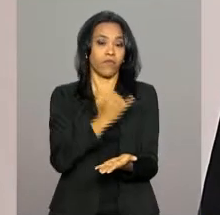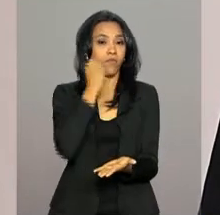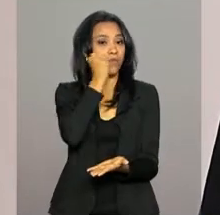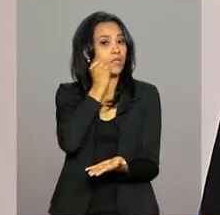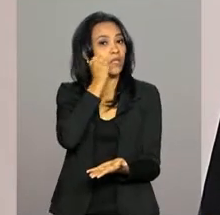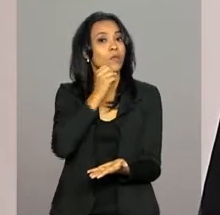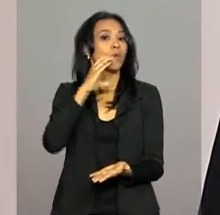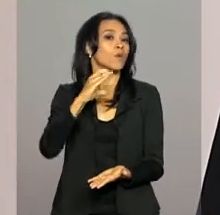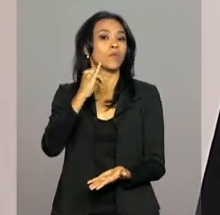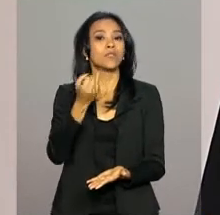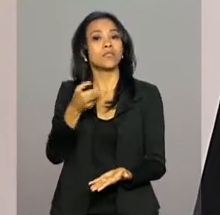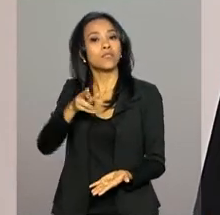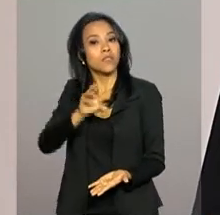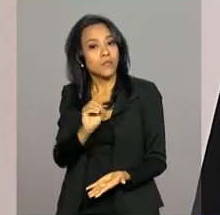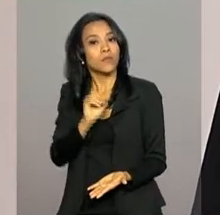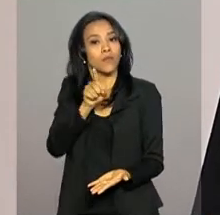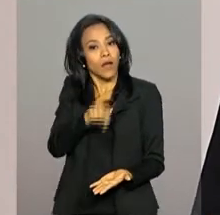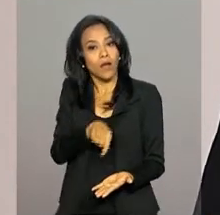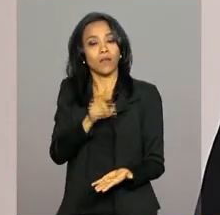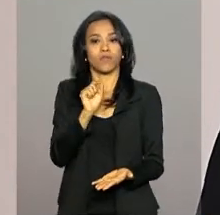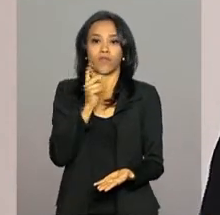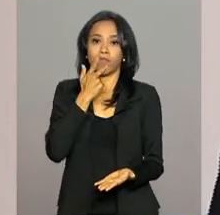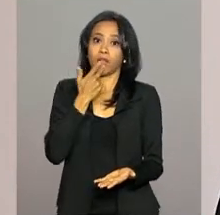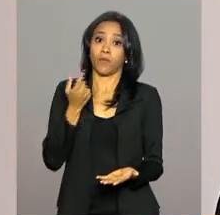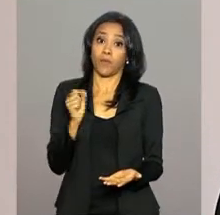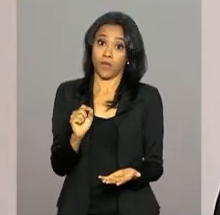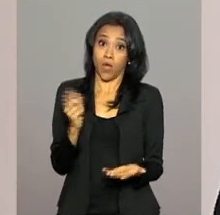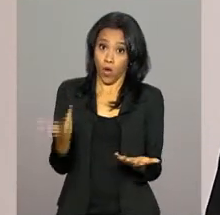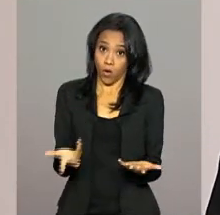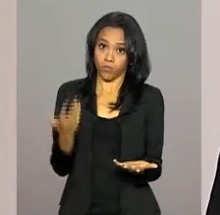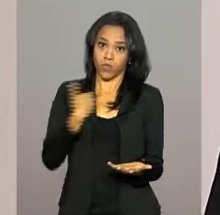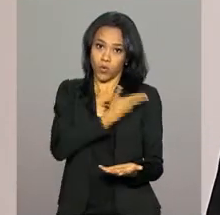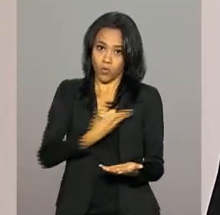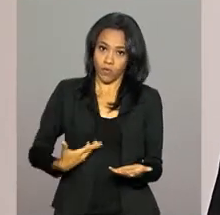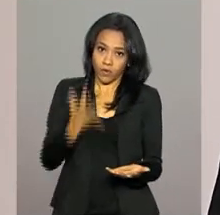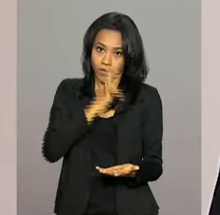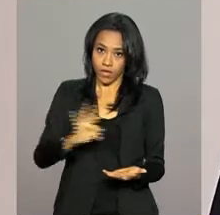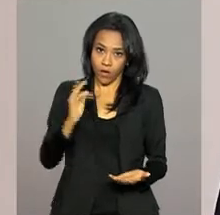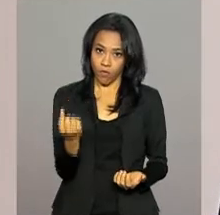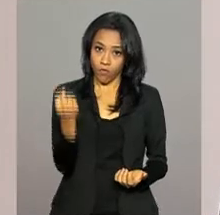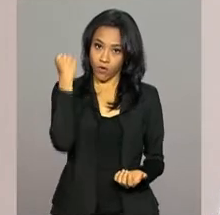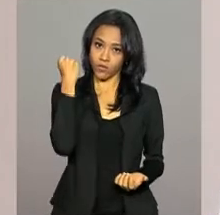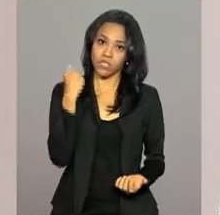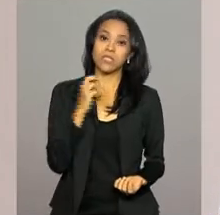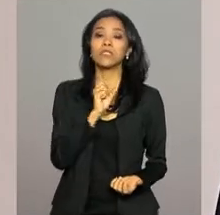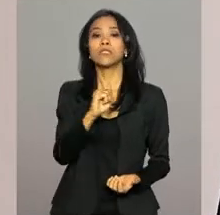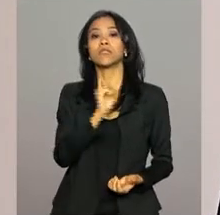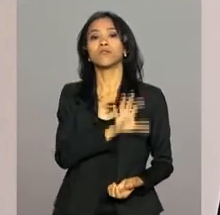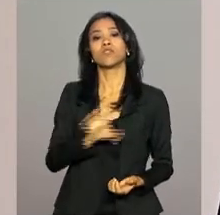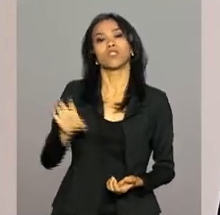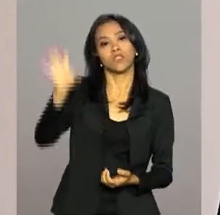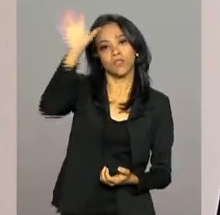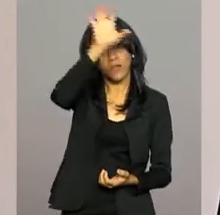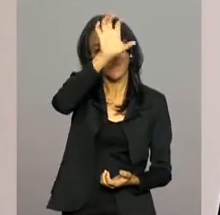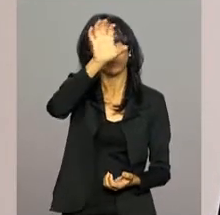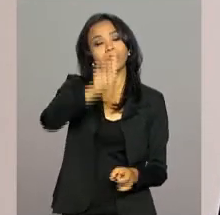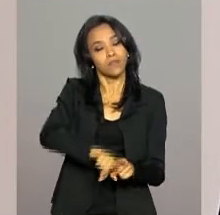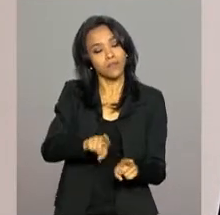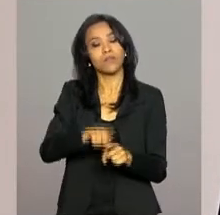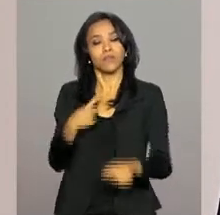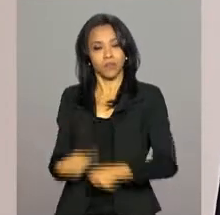essa dimensão a dimensão de herói da união só será forte se estados e particularmente